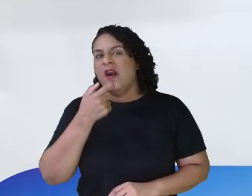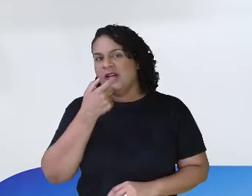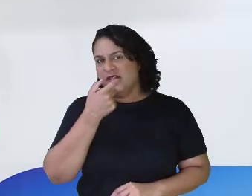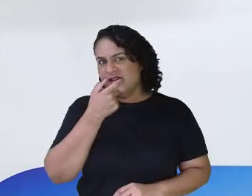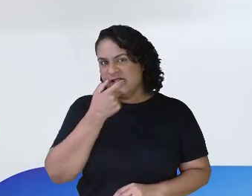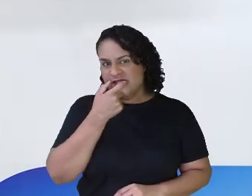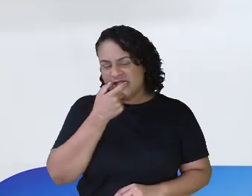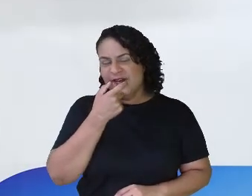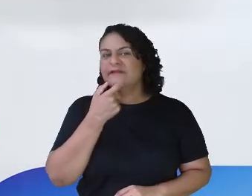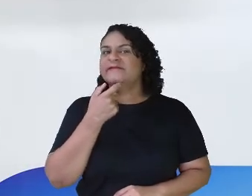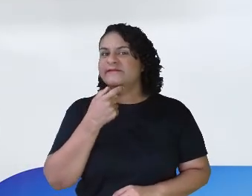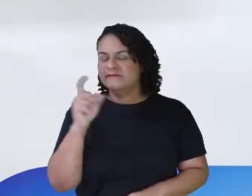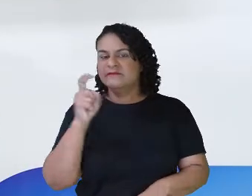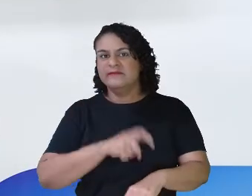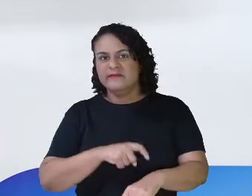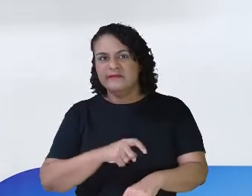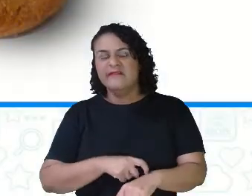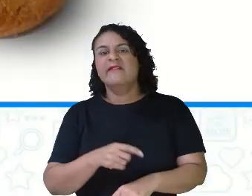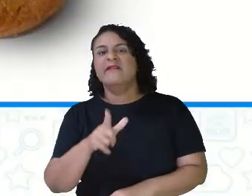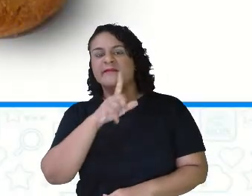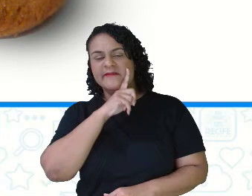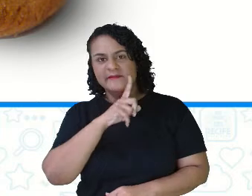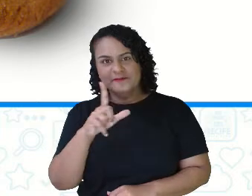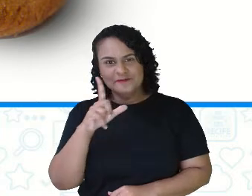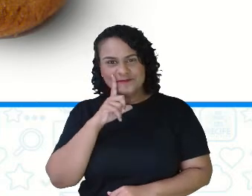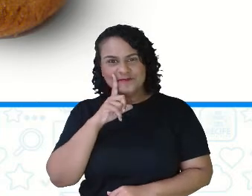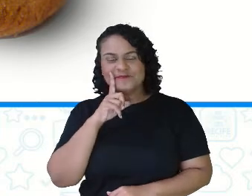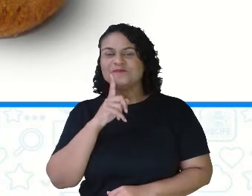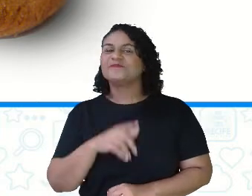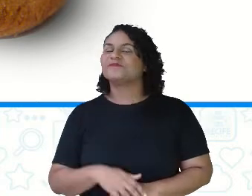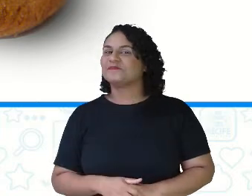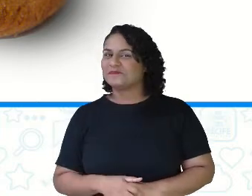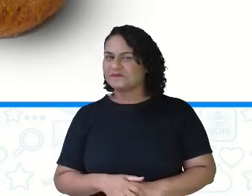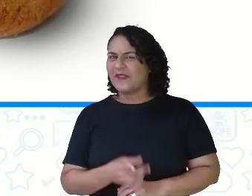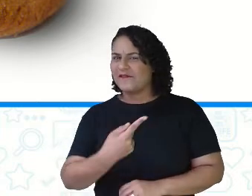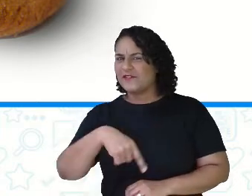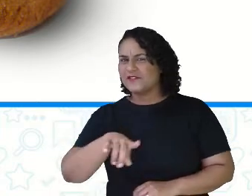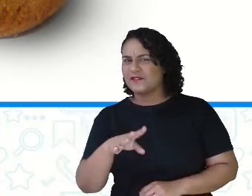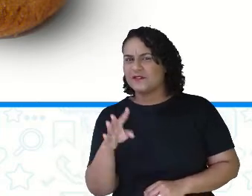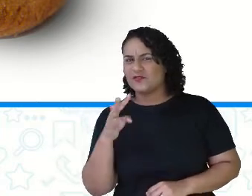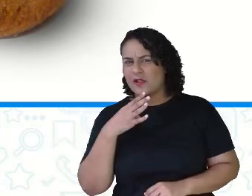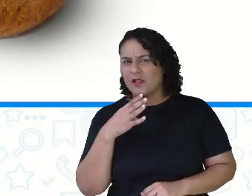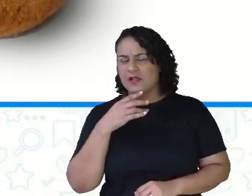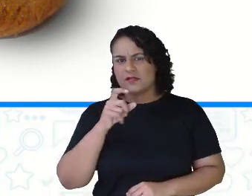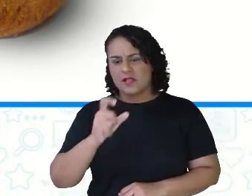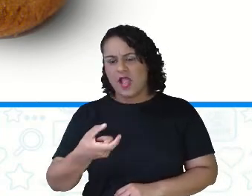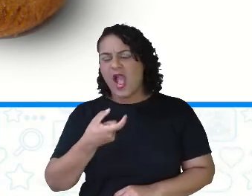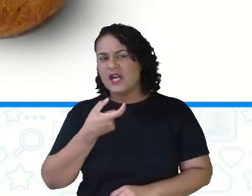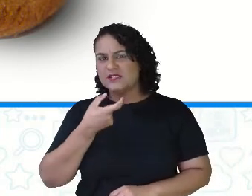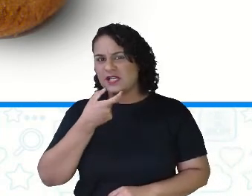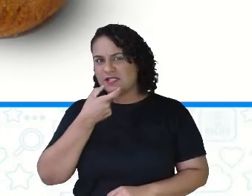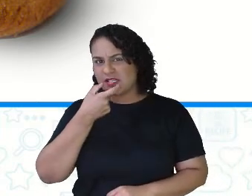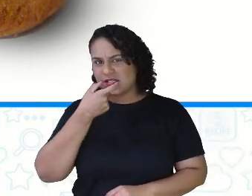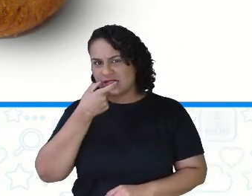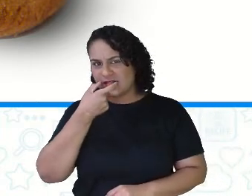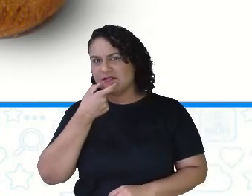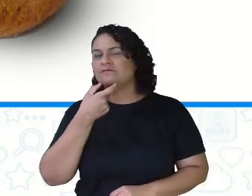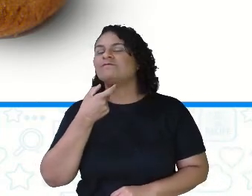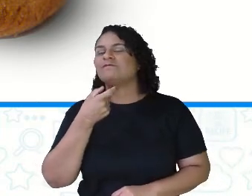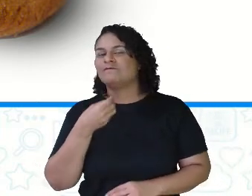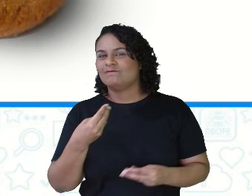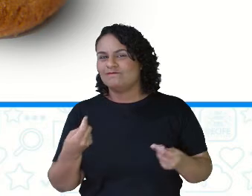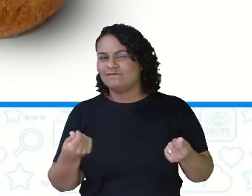Biscoitinho, né? Hora da merenda. Já viram esse biscoitinho em algum lugar? Ou aquela bolachinha